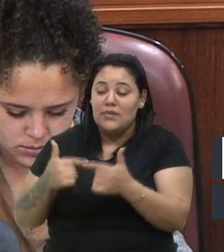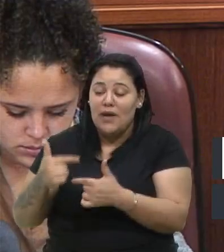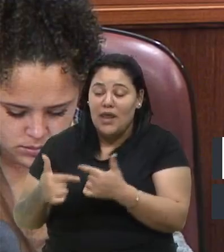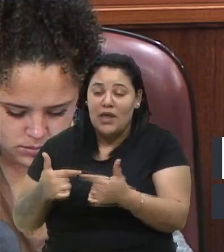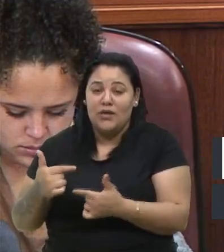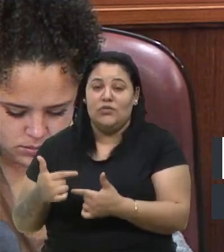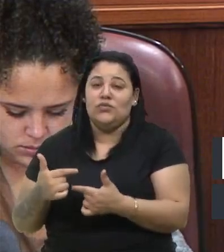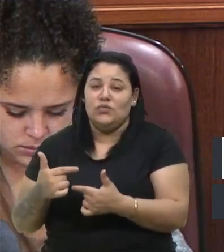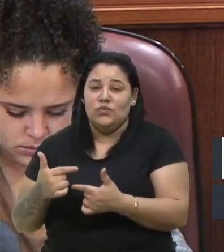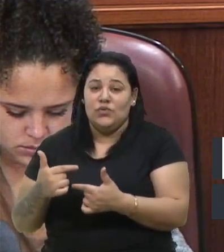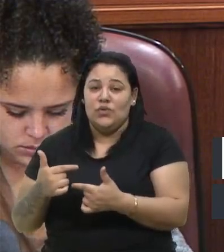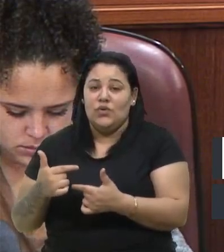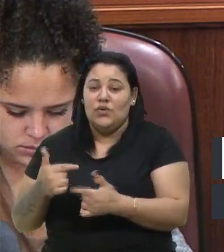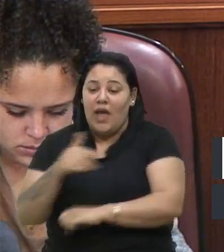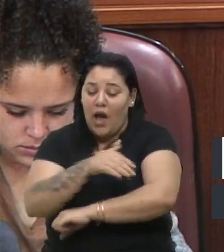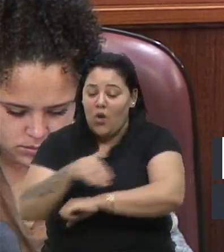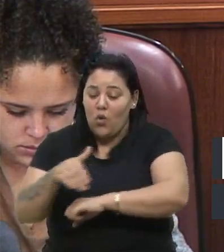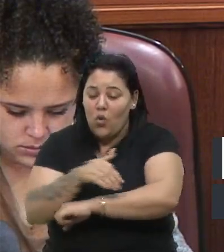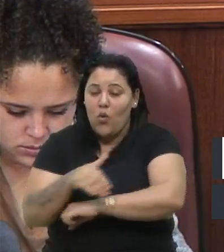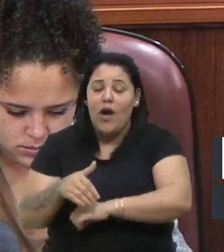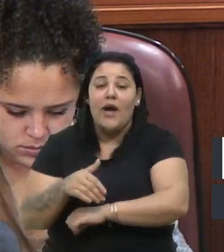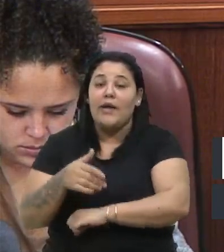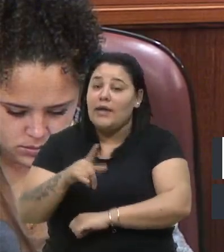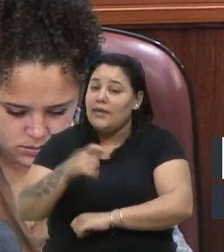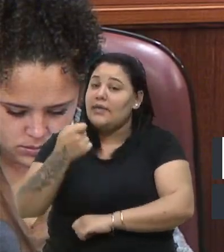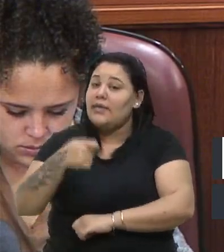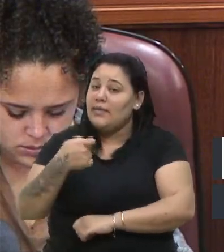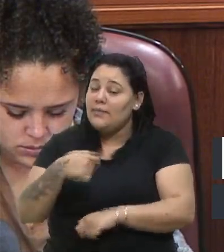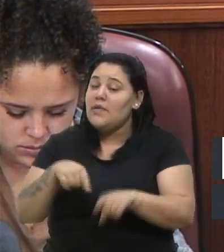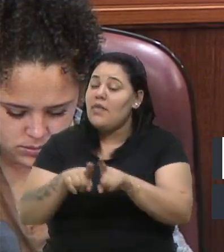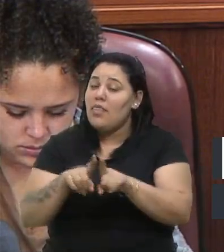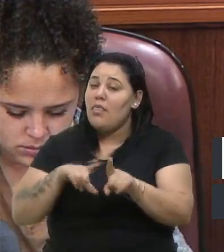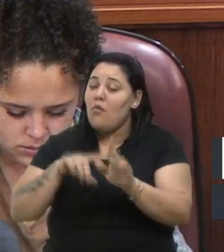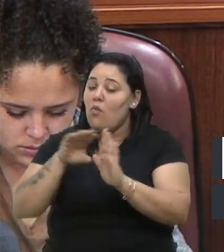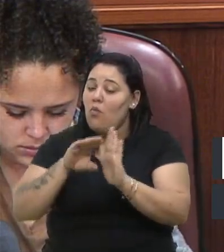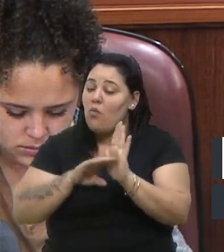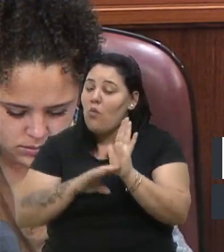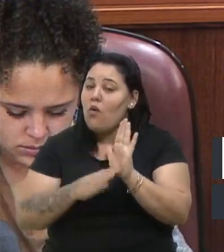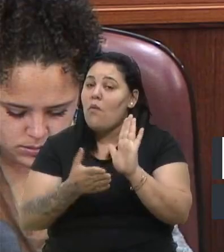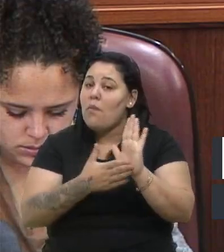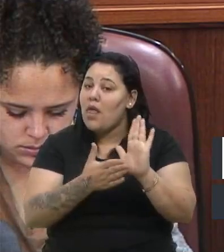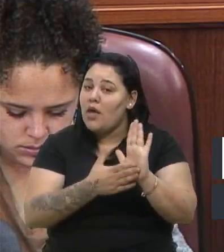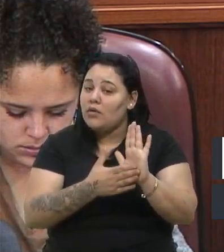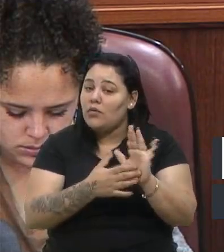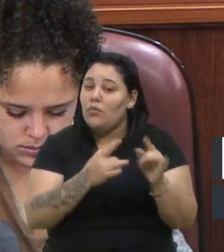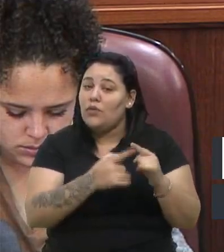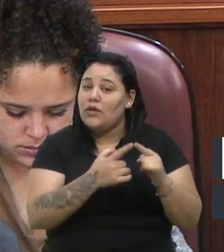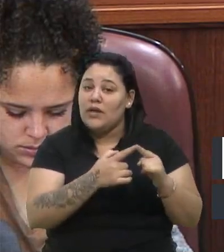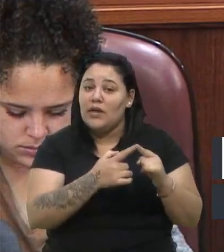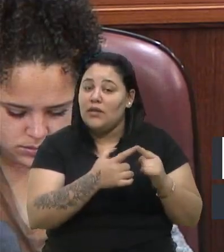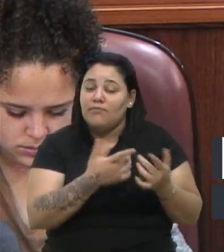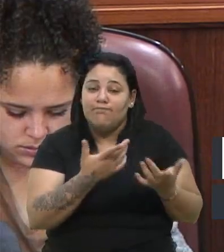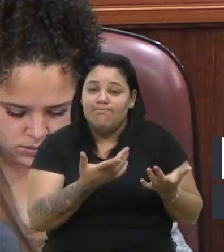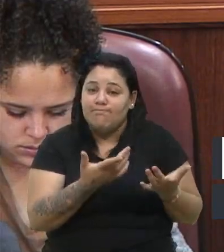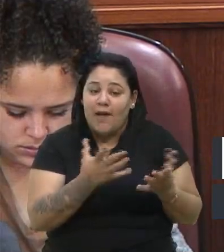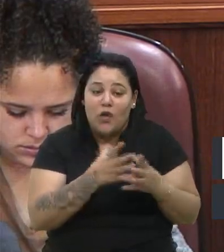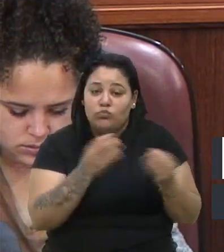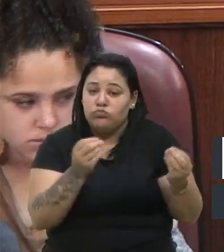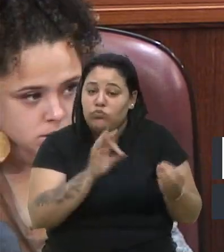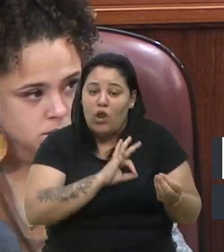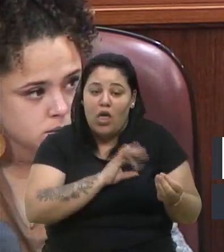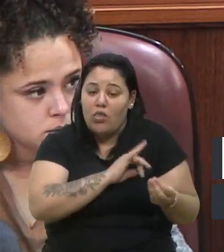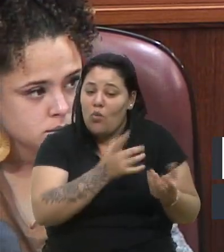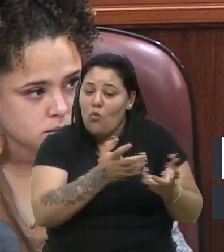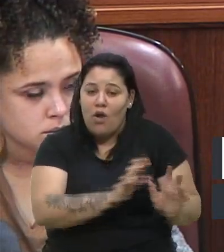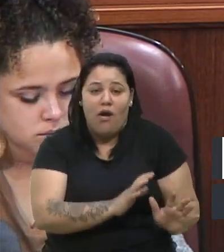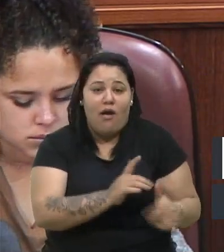carreira absolutamente alijado e desfalcado, que daqui a pouco nós não vamos ter mais policial na brigada, porque não é mais um